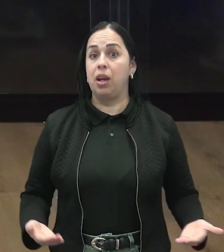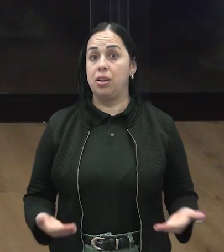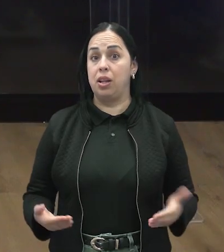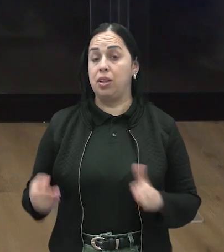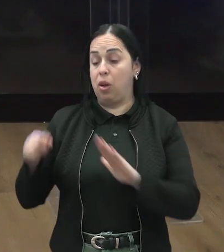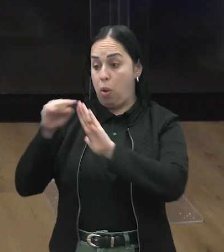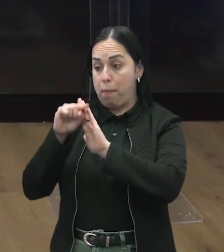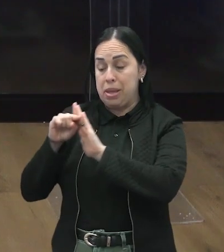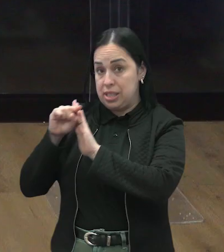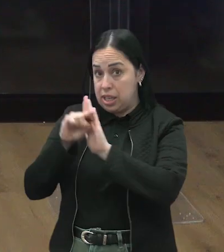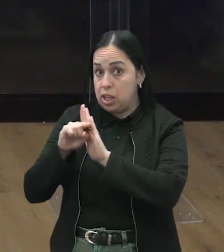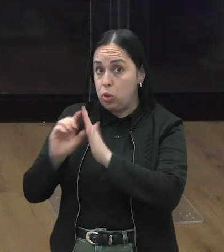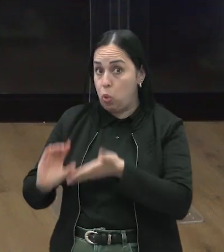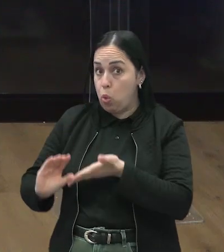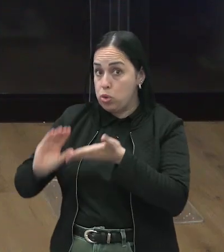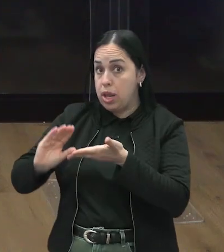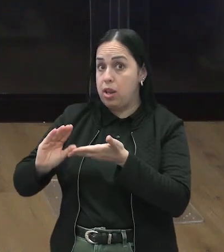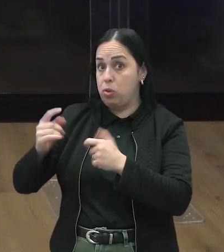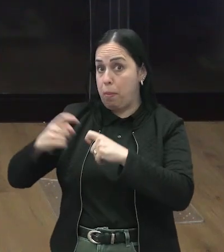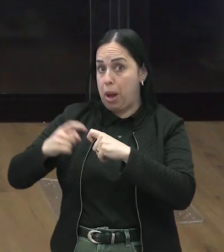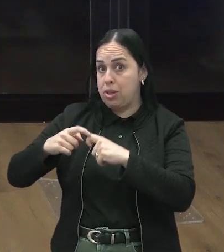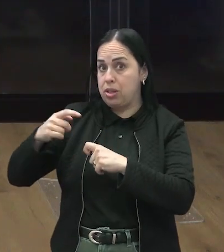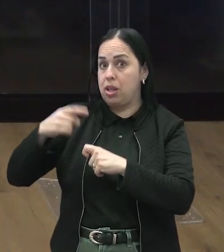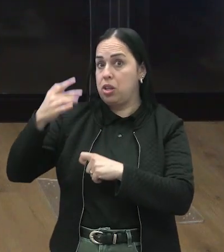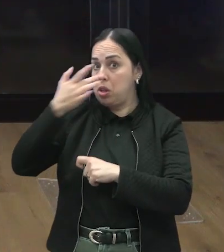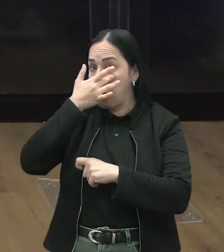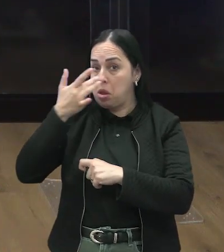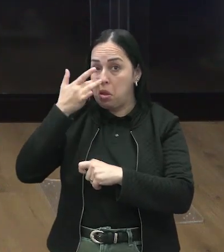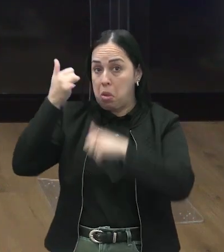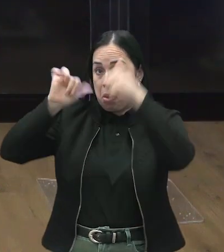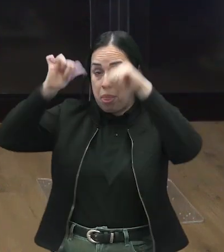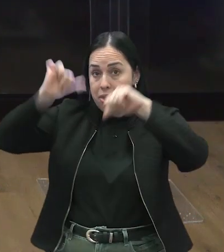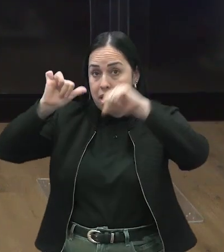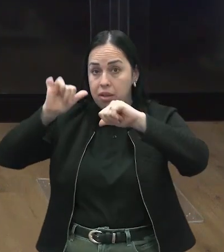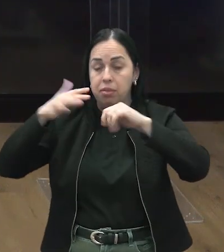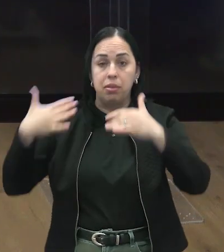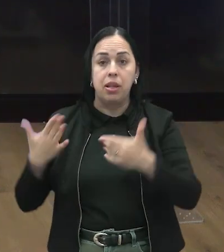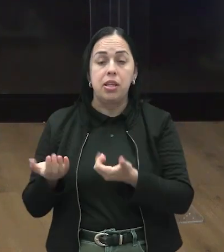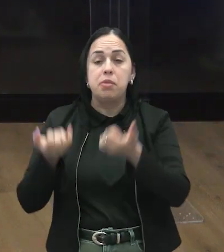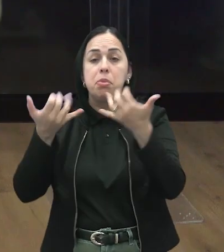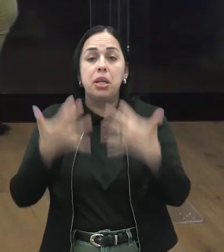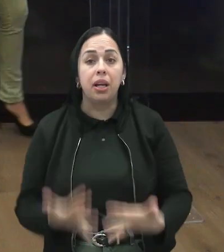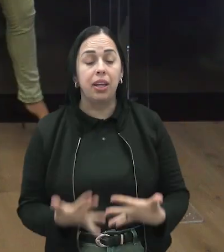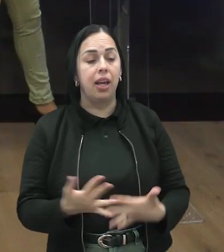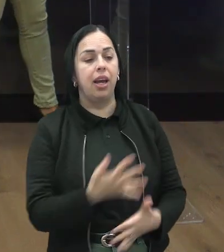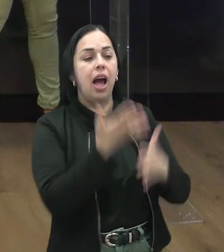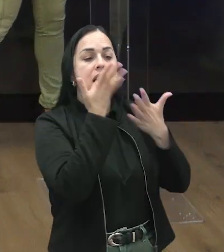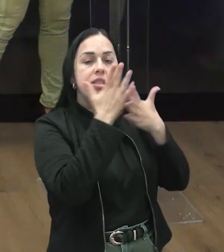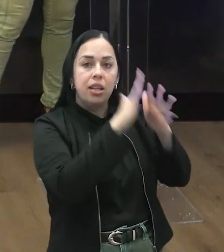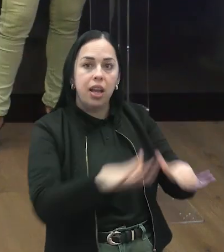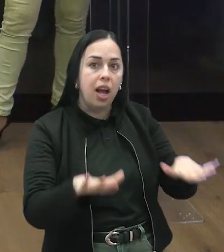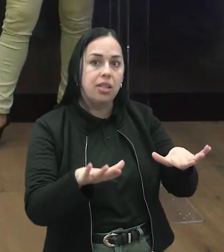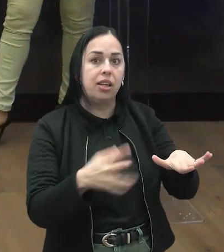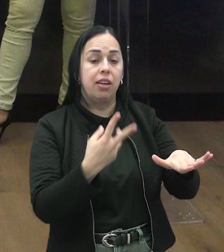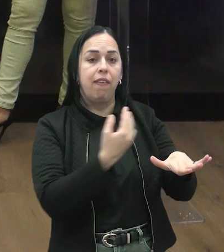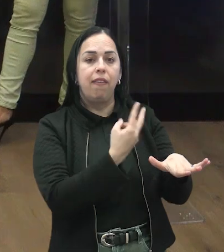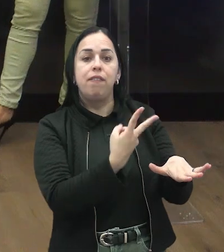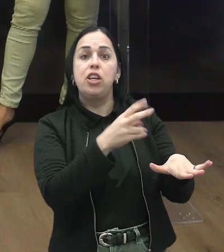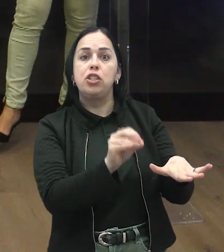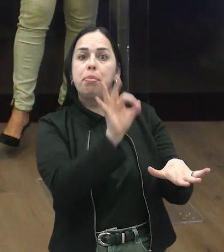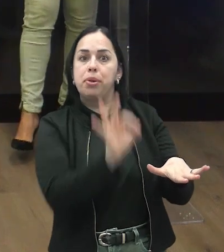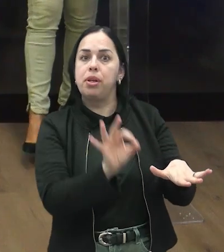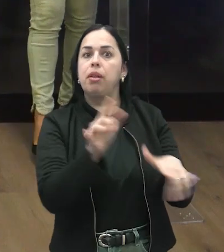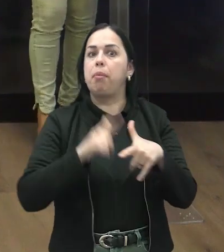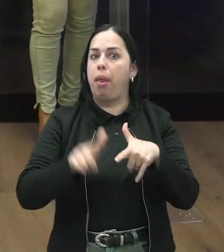Dados do Conselho Brasileiro de Oftalmologia revelam que cerca de 20% das crianças em idade escolar